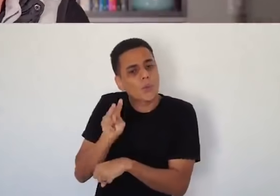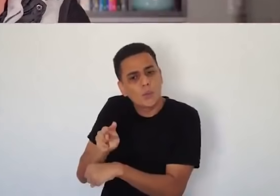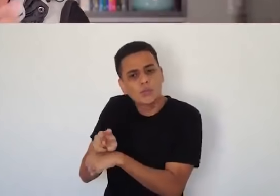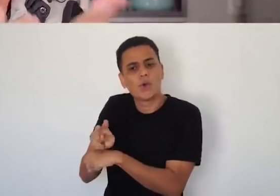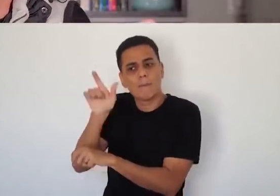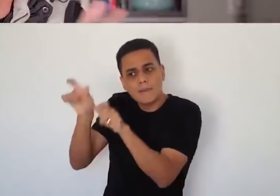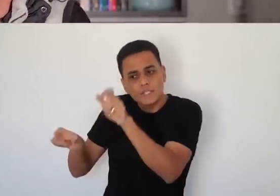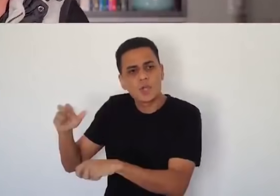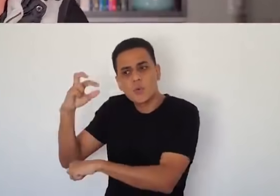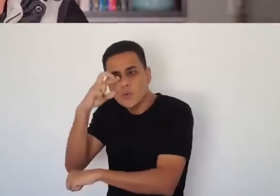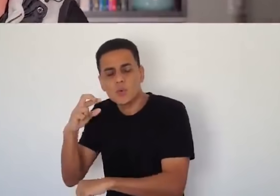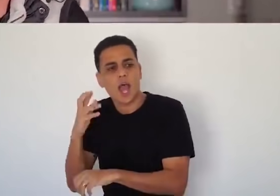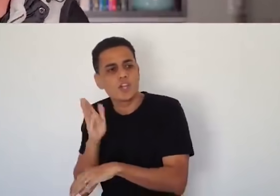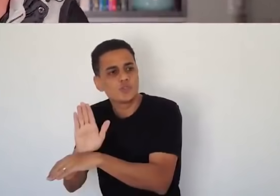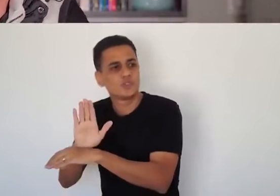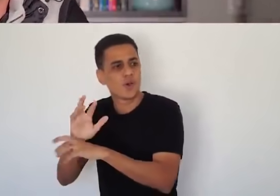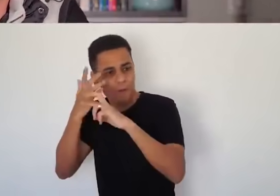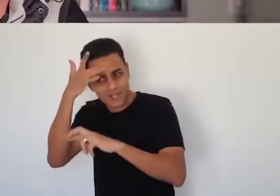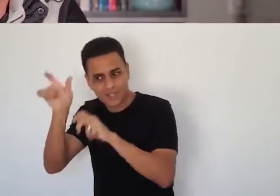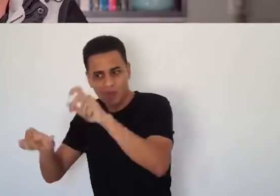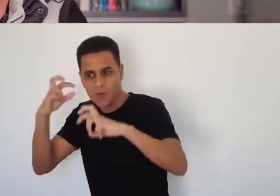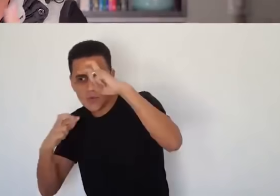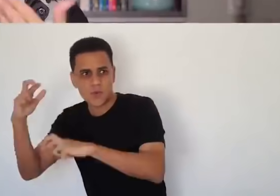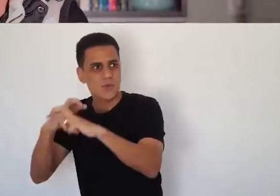maneira, contrapondo a teologia de Paulo,